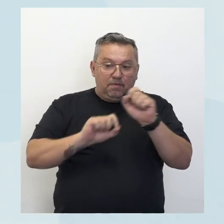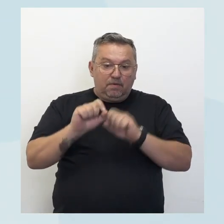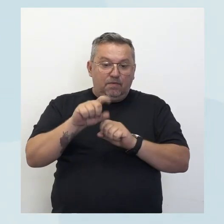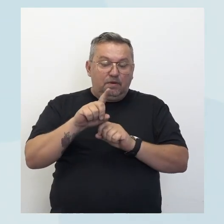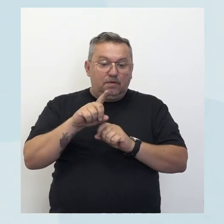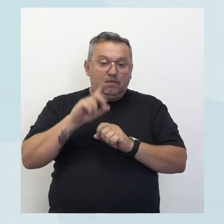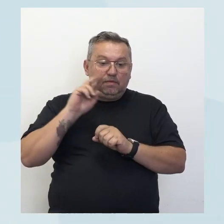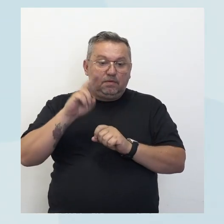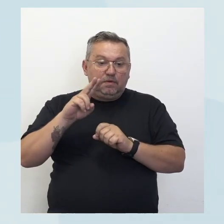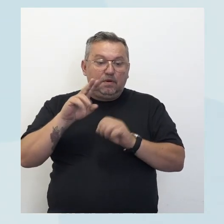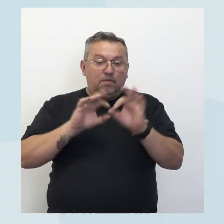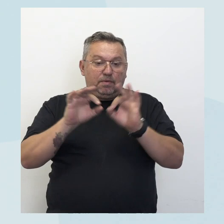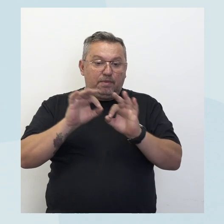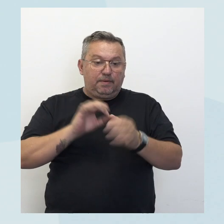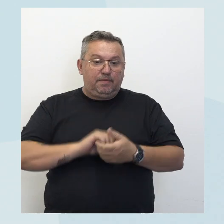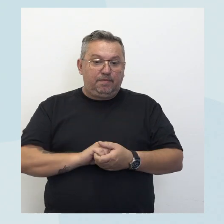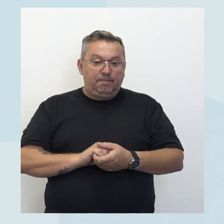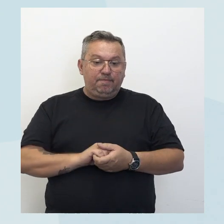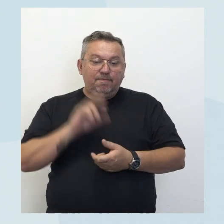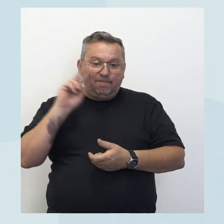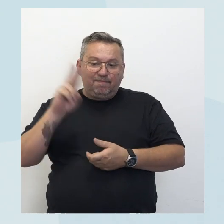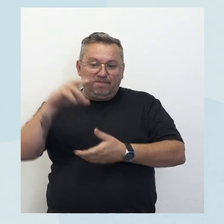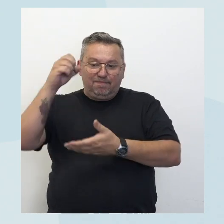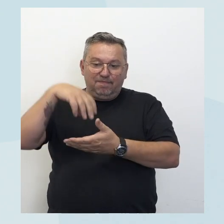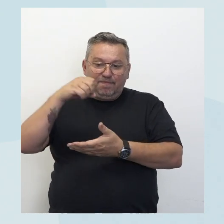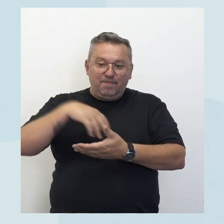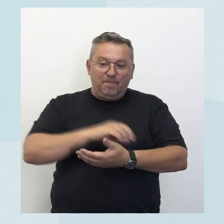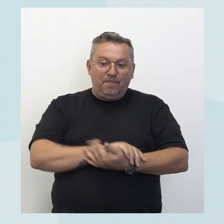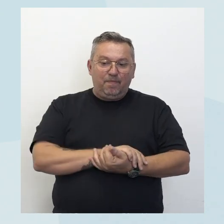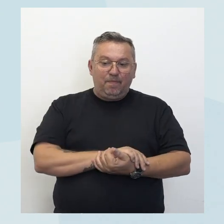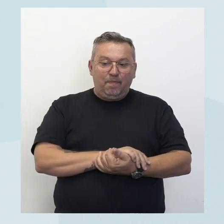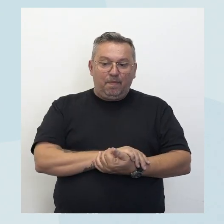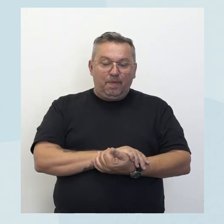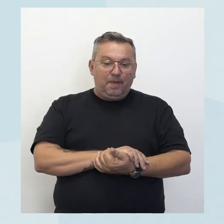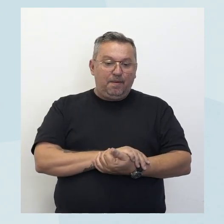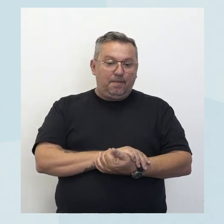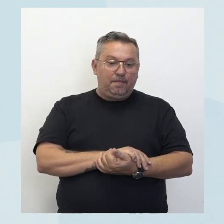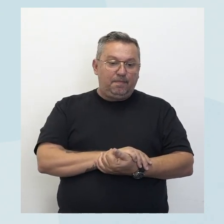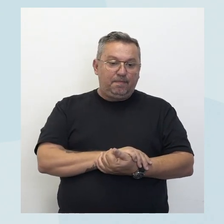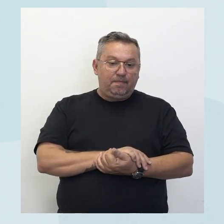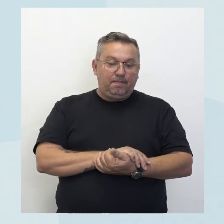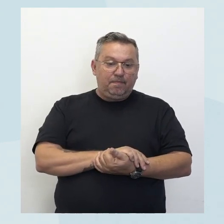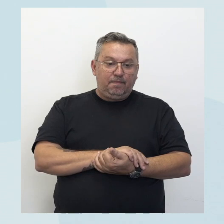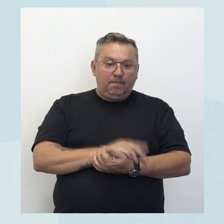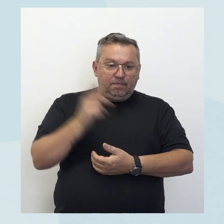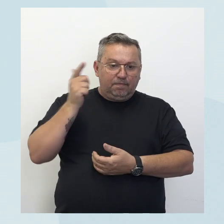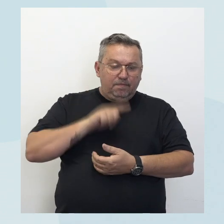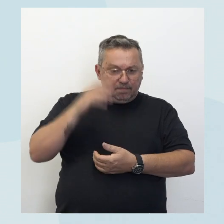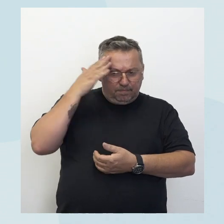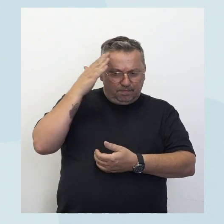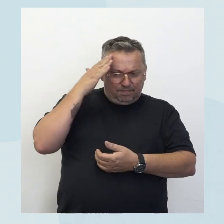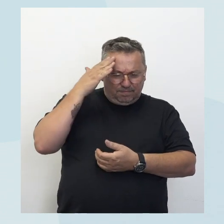no PPT na lousa para eles verem? Na lousa não, na tela, mania de lousa. Tudo bem, pessoal? Deu pegar mais ou menos a